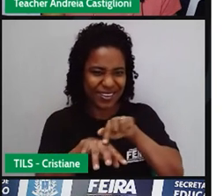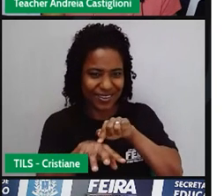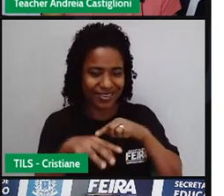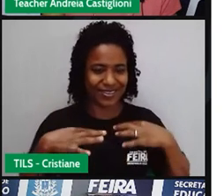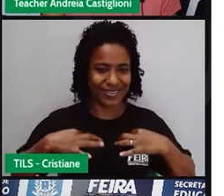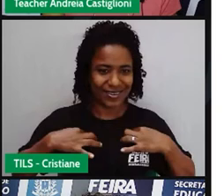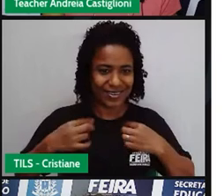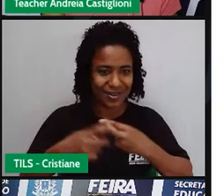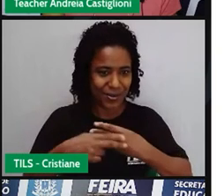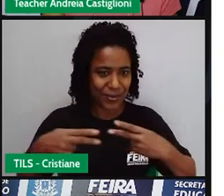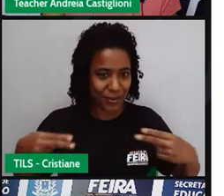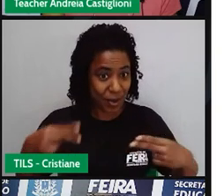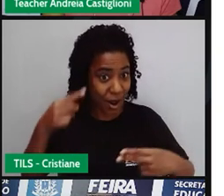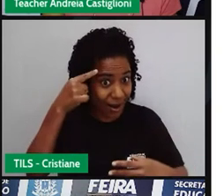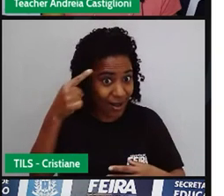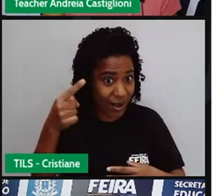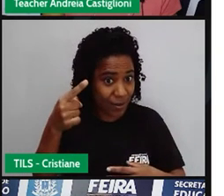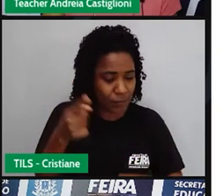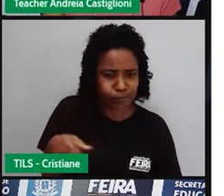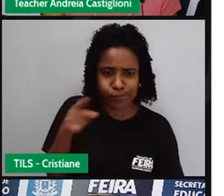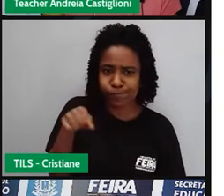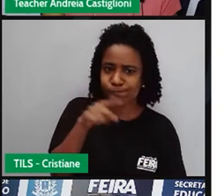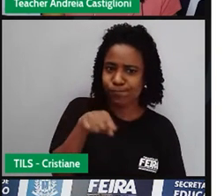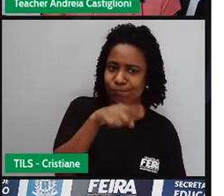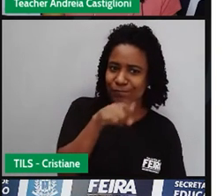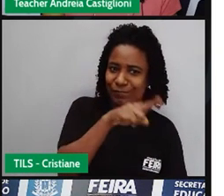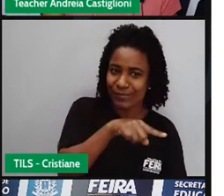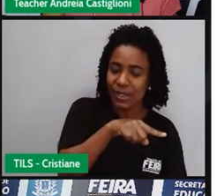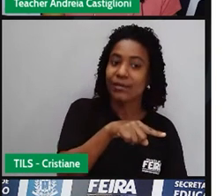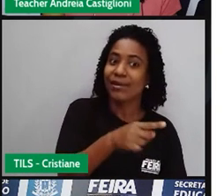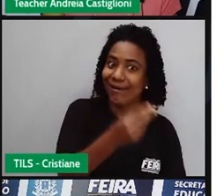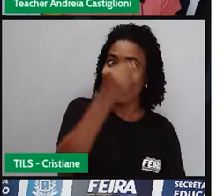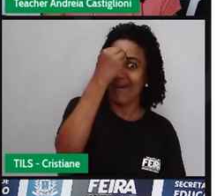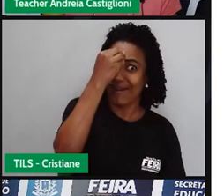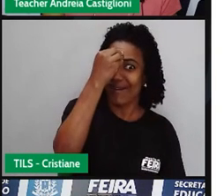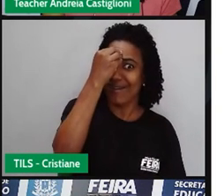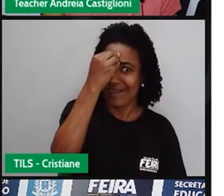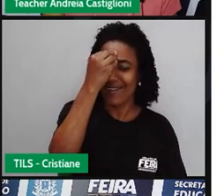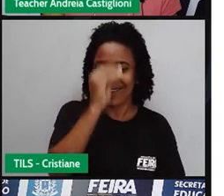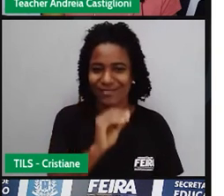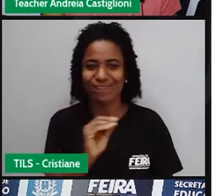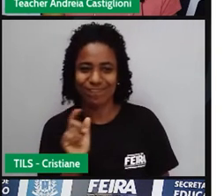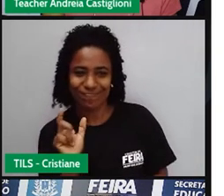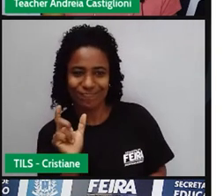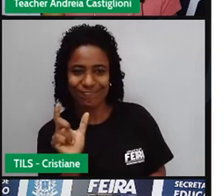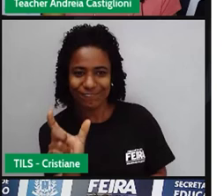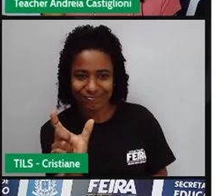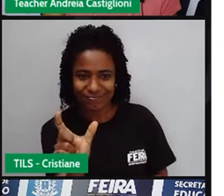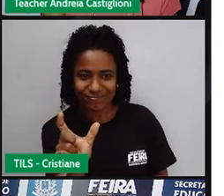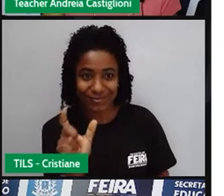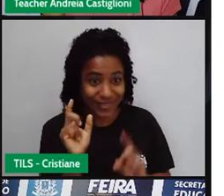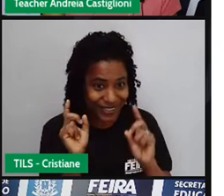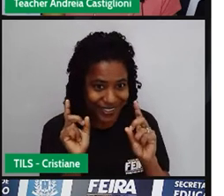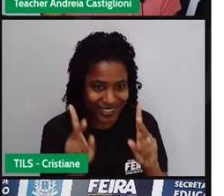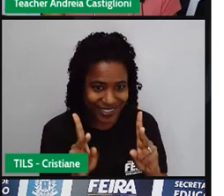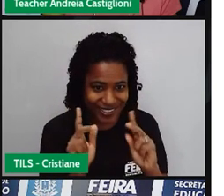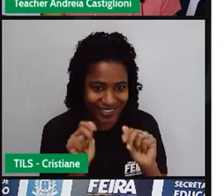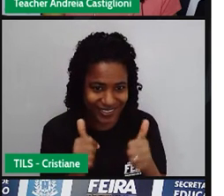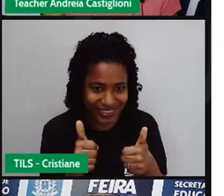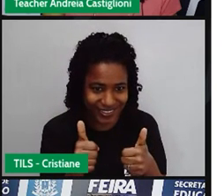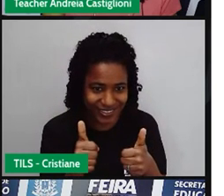vestuário e acessórios que nós utilizamos e completa aqui as soluções com as letras Ok